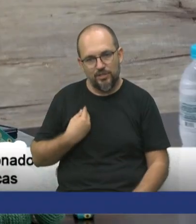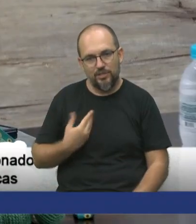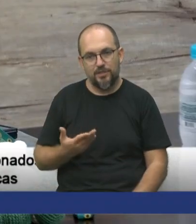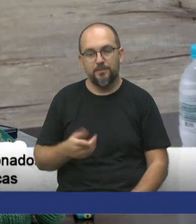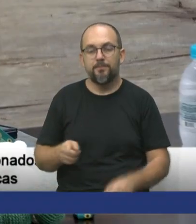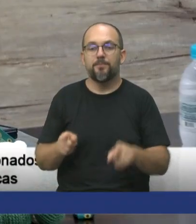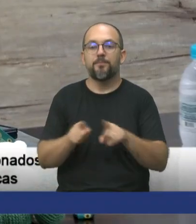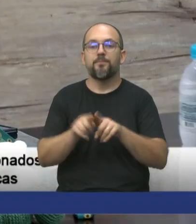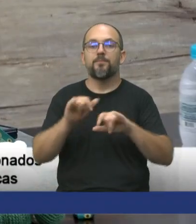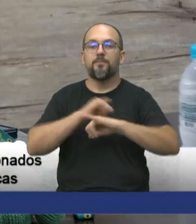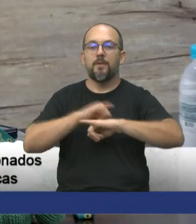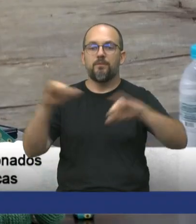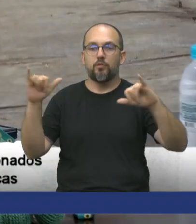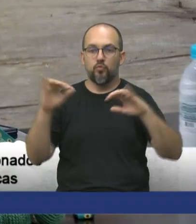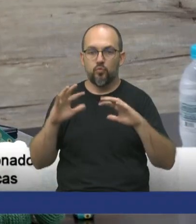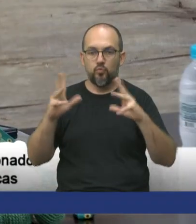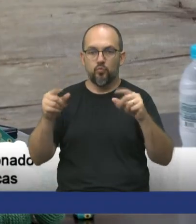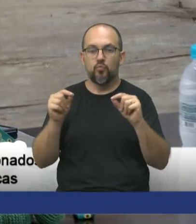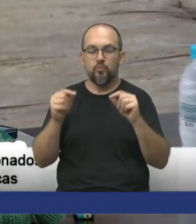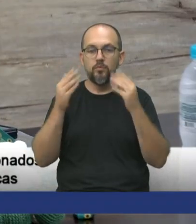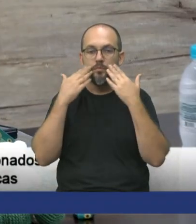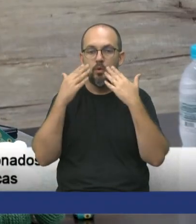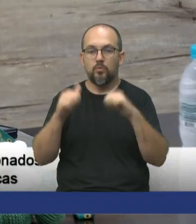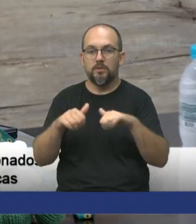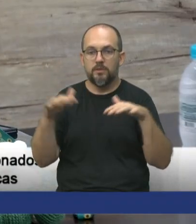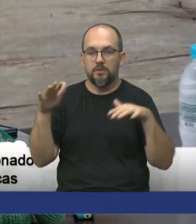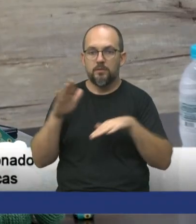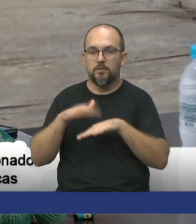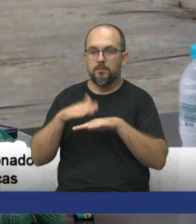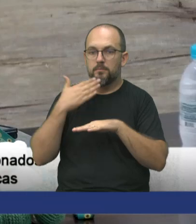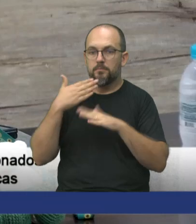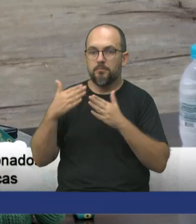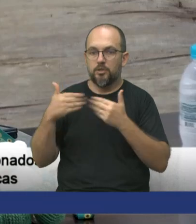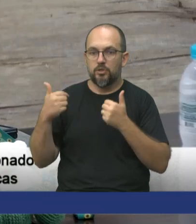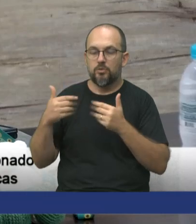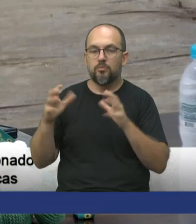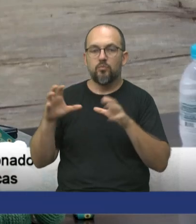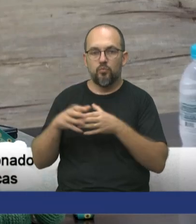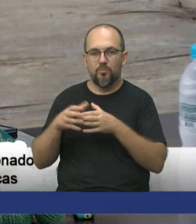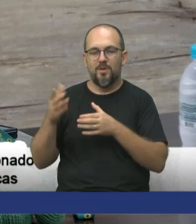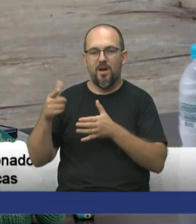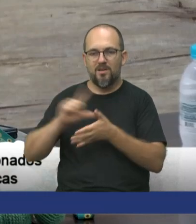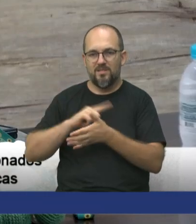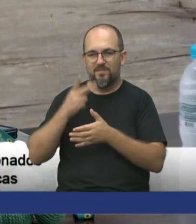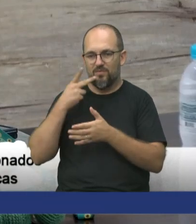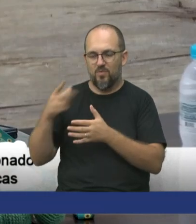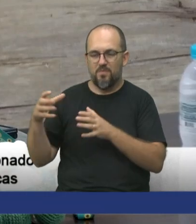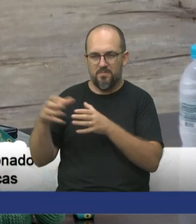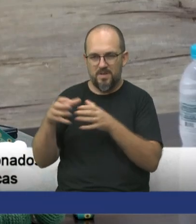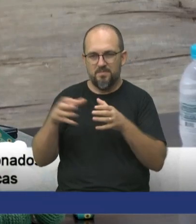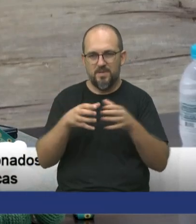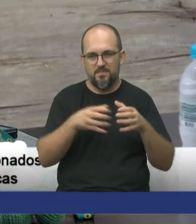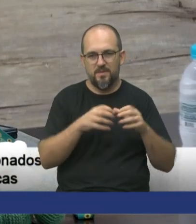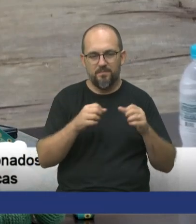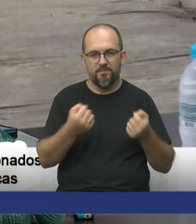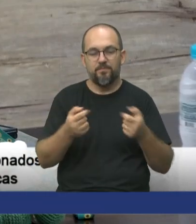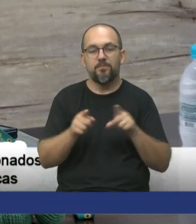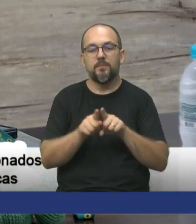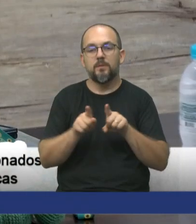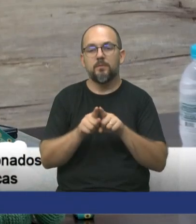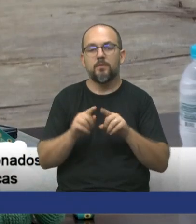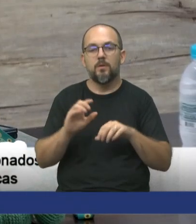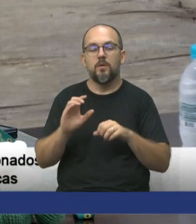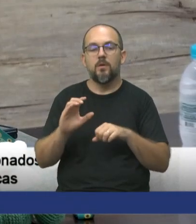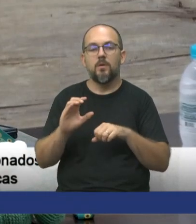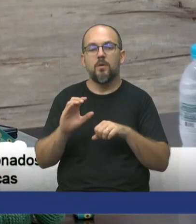Informo a todos que a audiência pública foi solicitada pelas frentes parlamentares já mencionadas e que a Comissão de Constituição